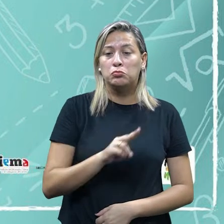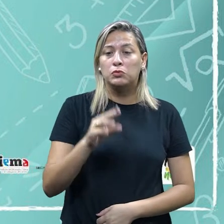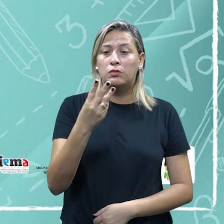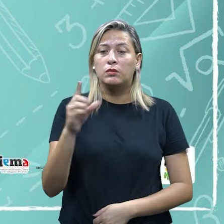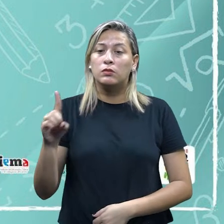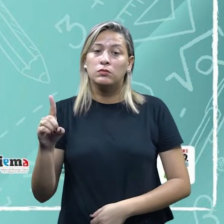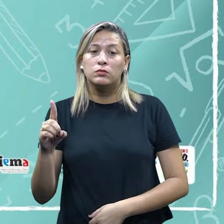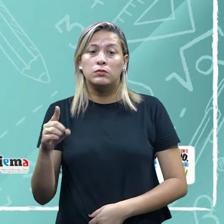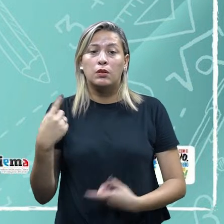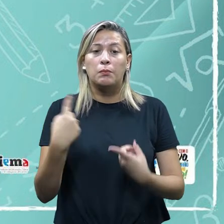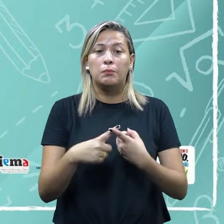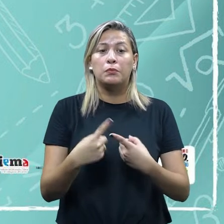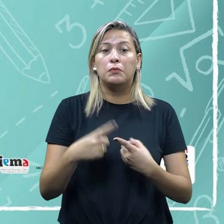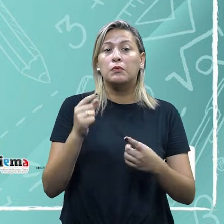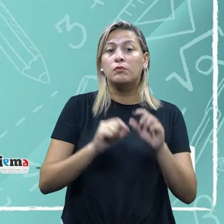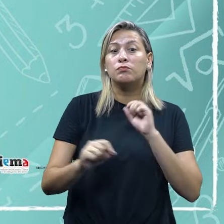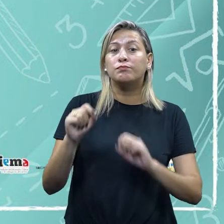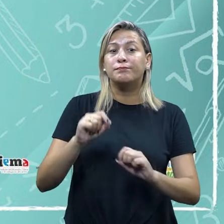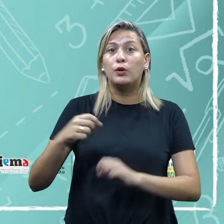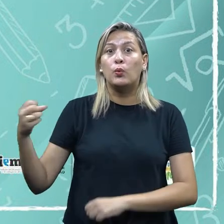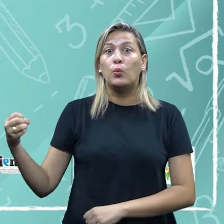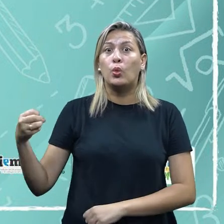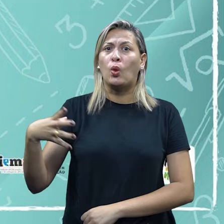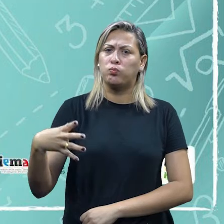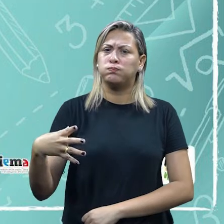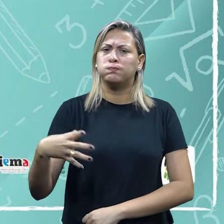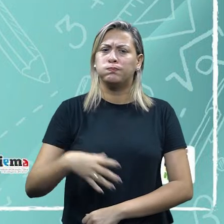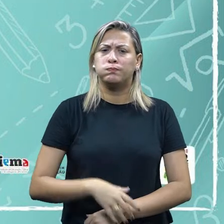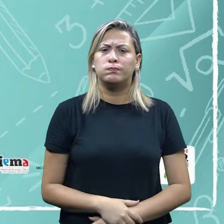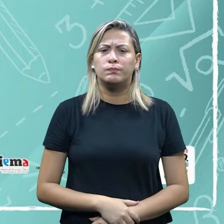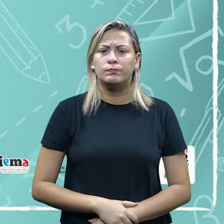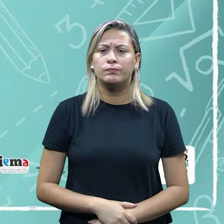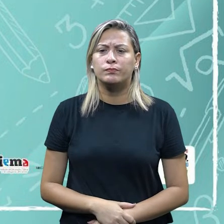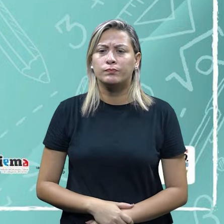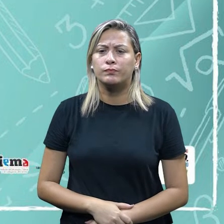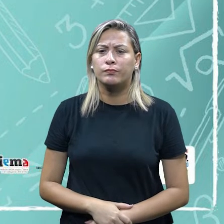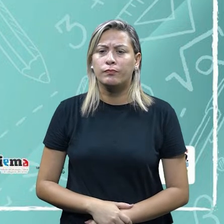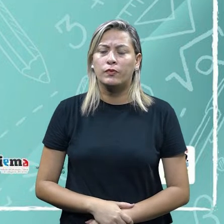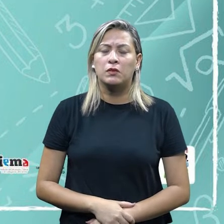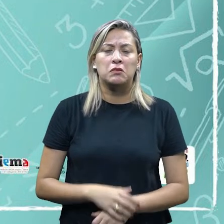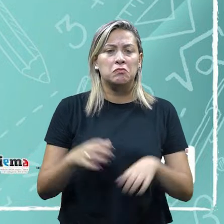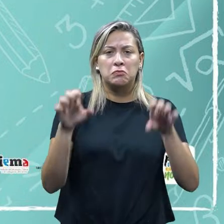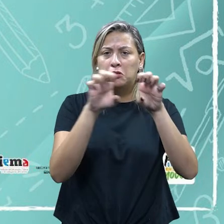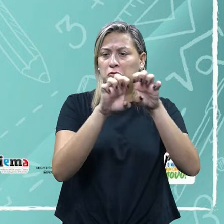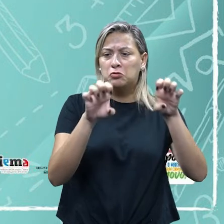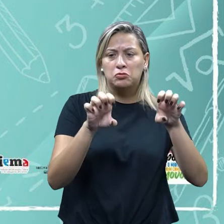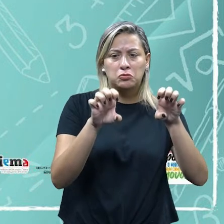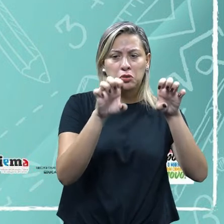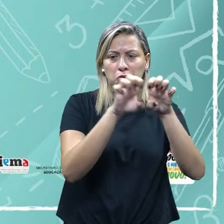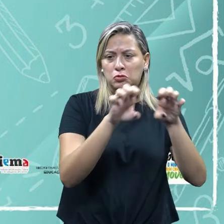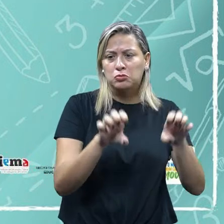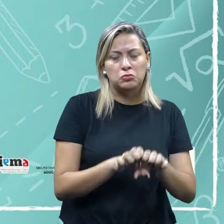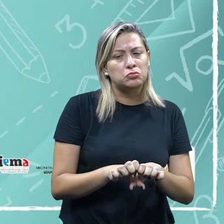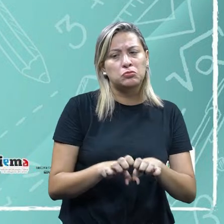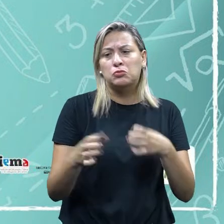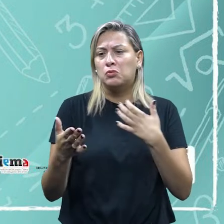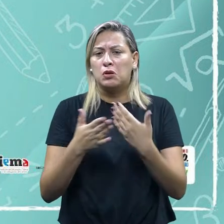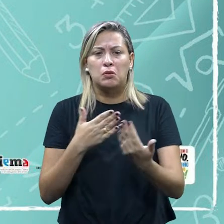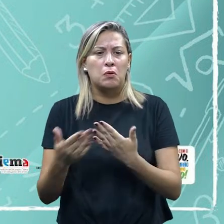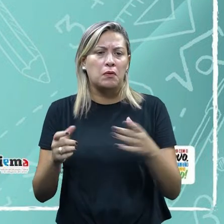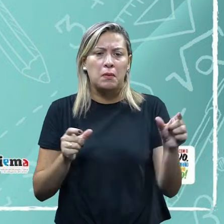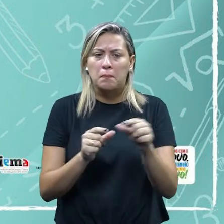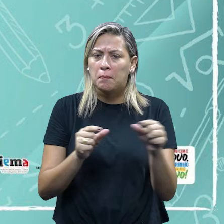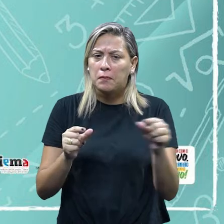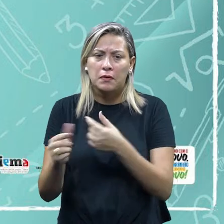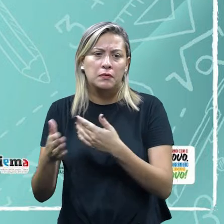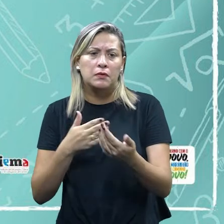3D proporciona é o poder de inovação. Isso faz com que qualquer estrutura, peça, produto primário ou até mesmo